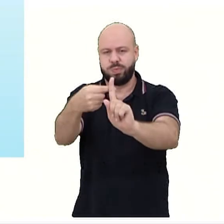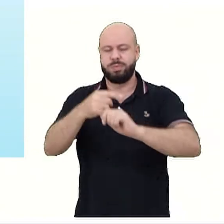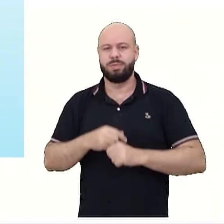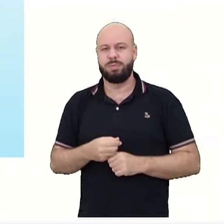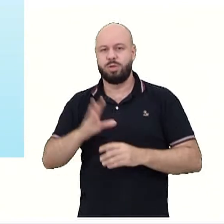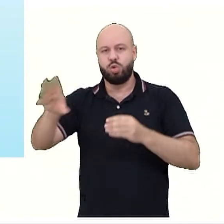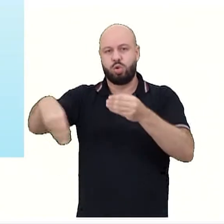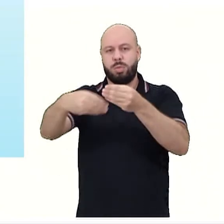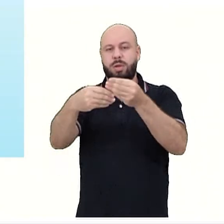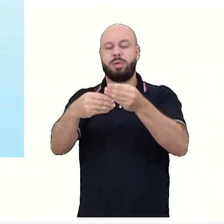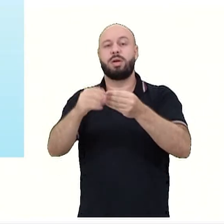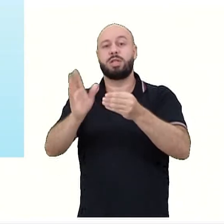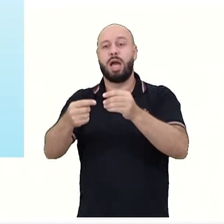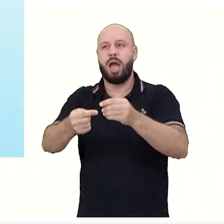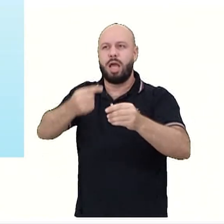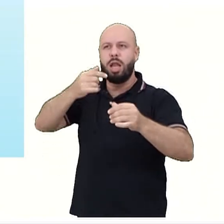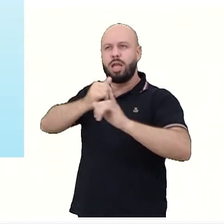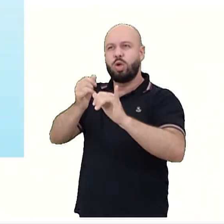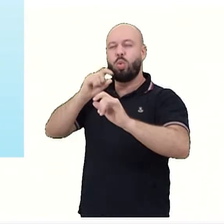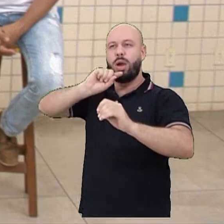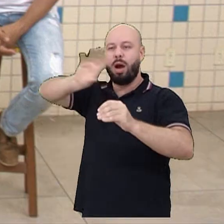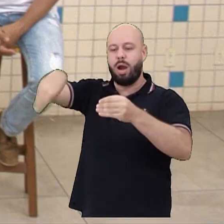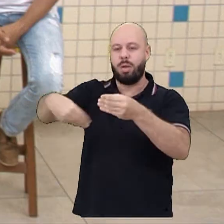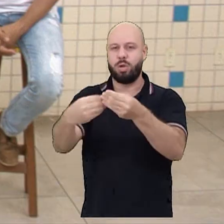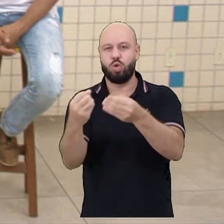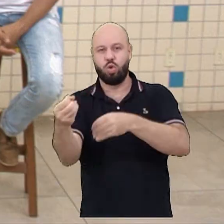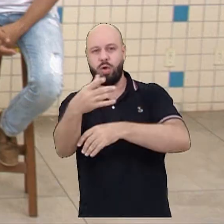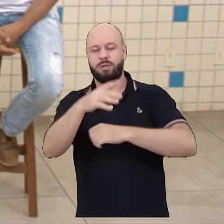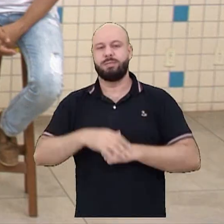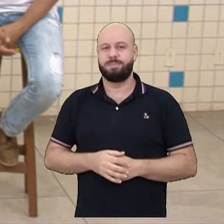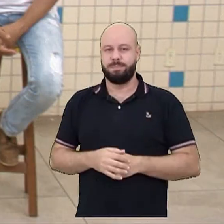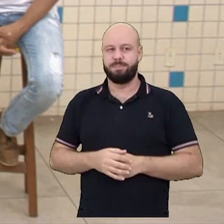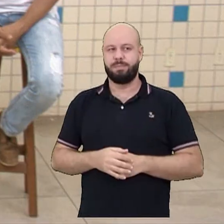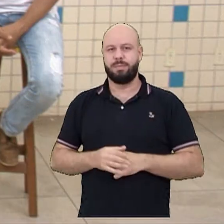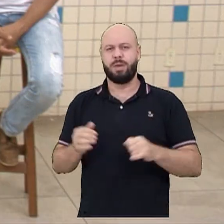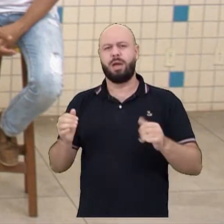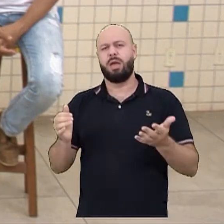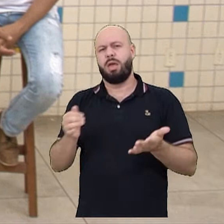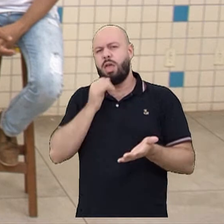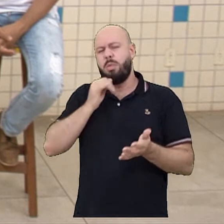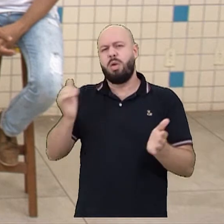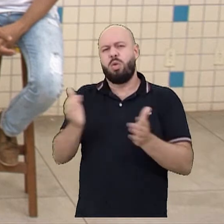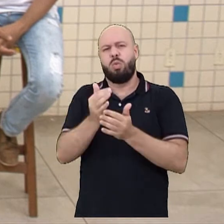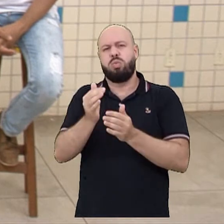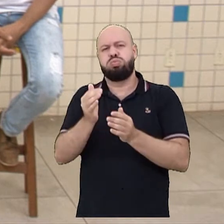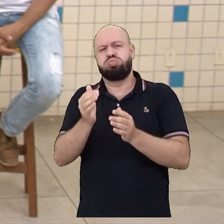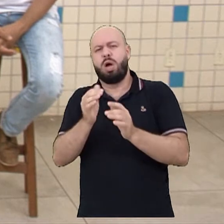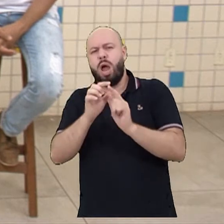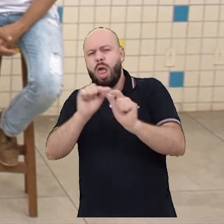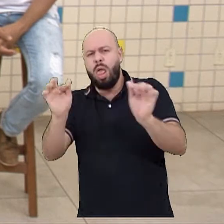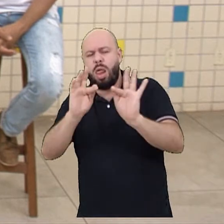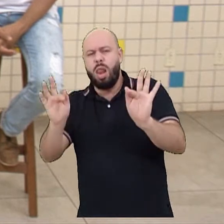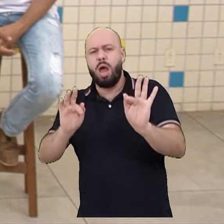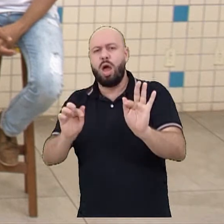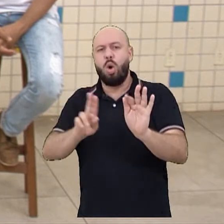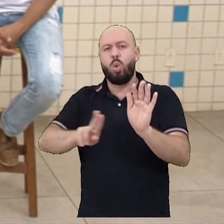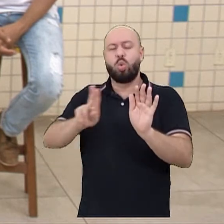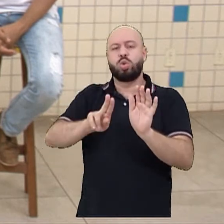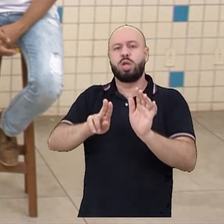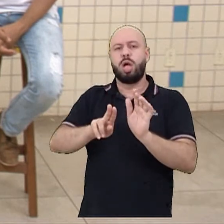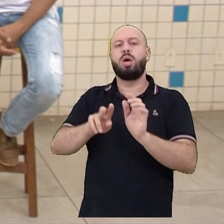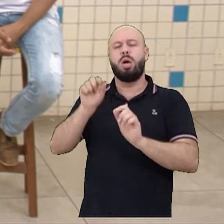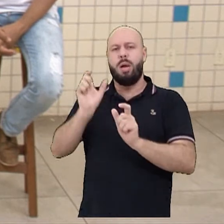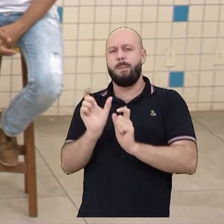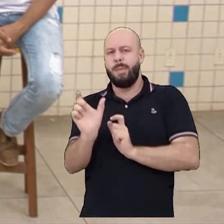já dita, né? Aí, aqui temos alguns exemplos aí de sentenças usando os linkers de adição,